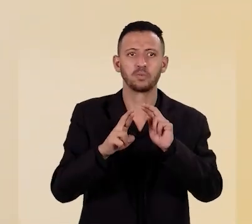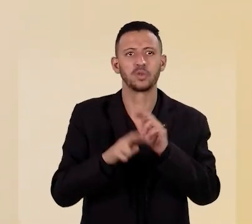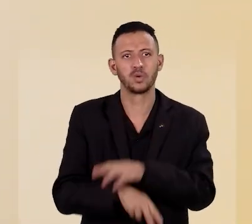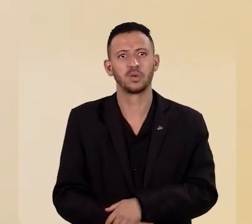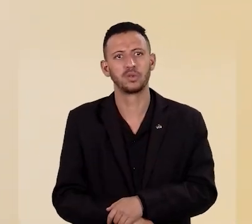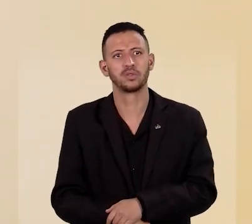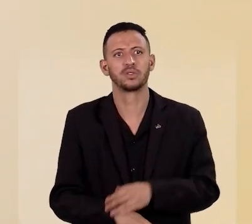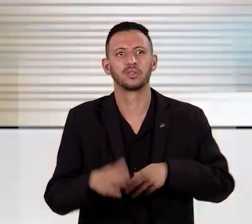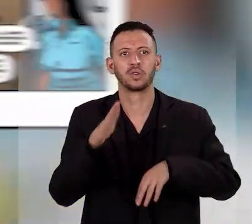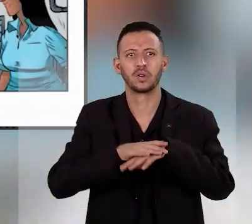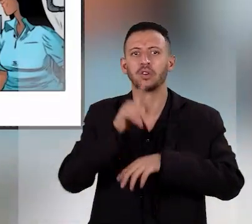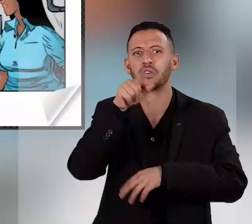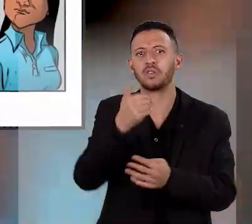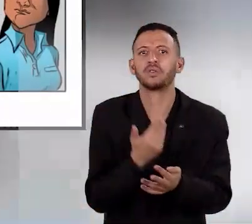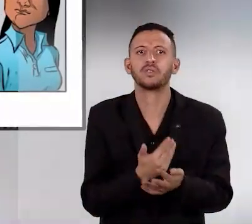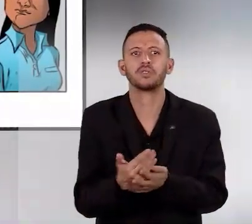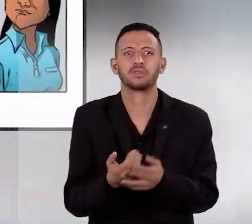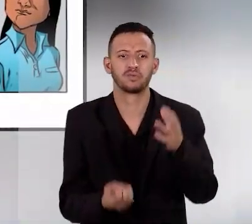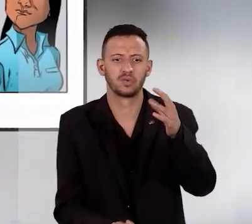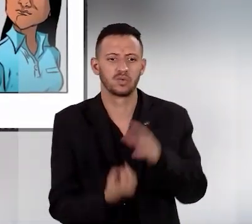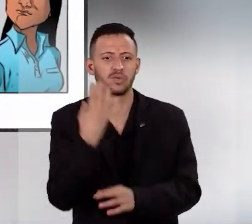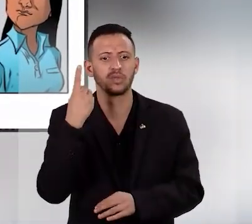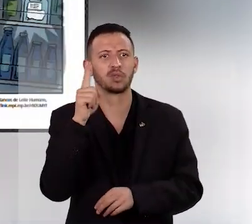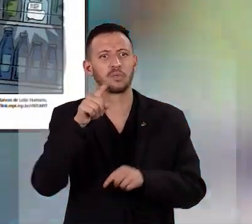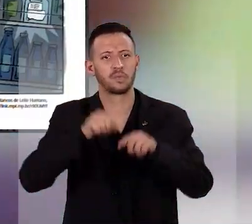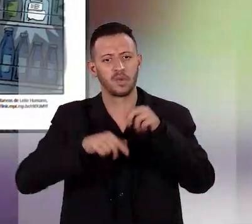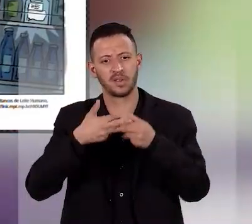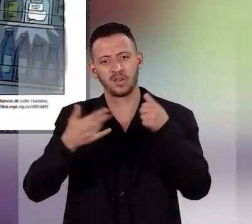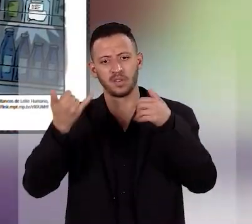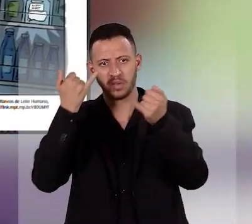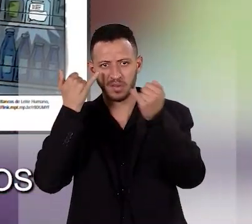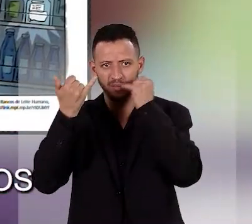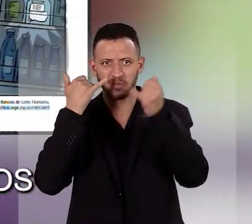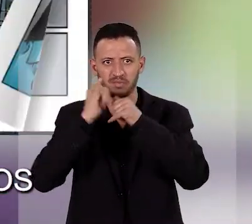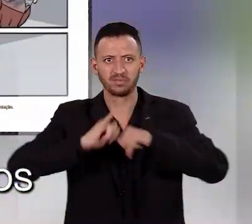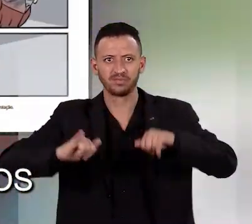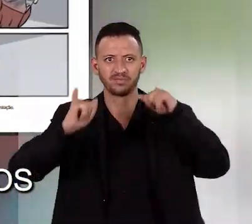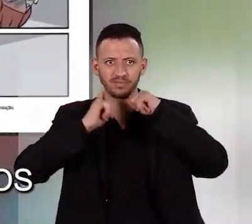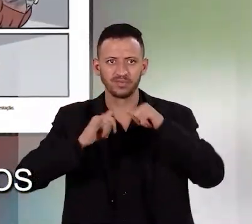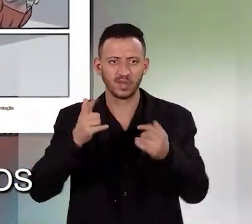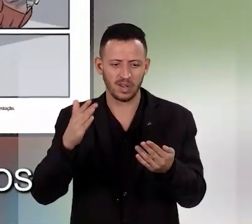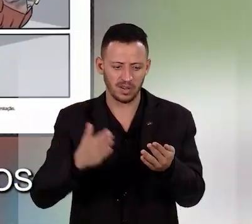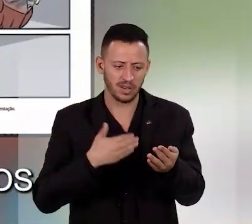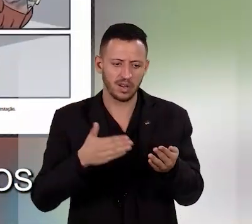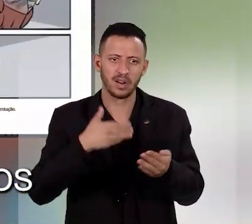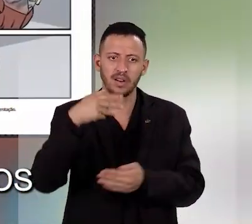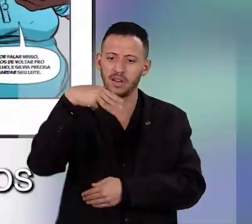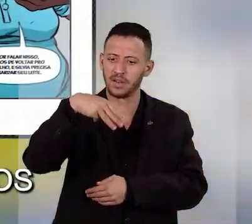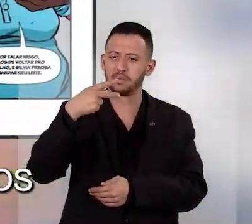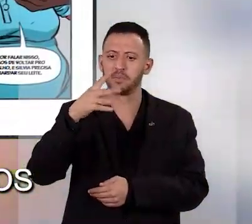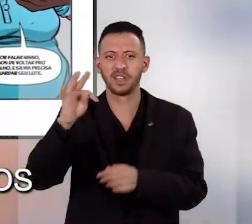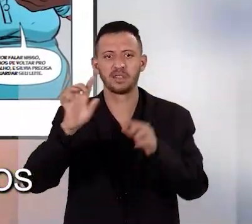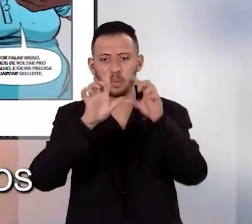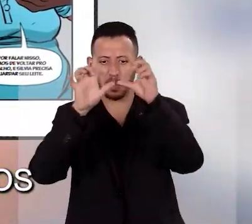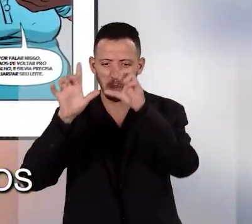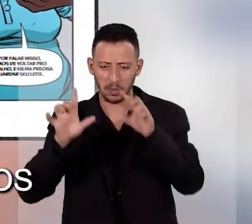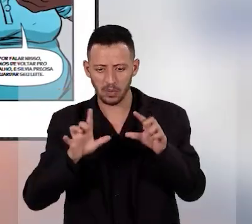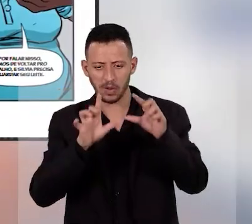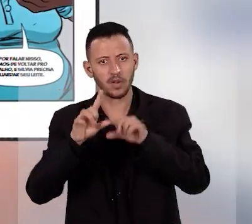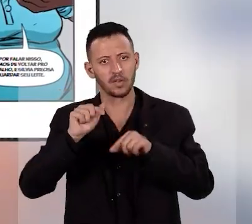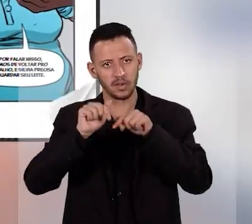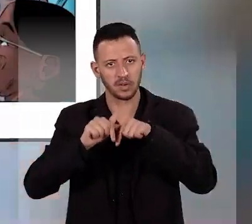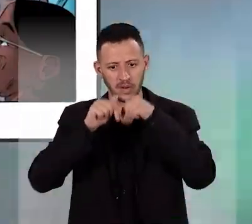sejam respeitados. Uma das iniciativas é o lançamento de materiais informativos, como a revista MPT em